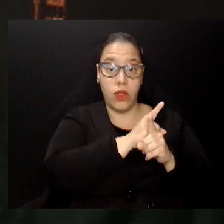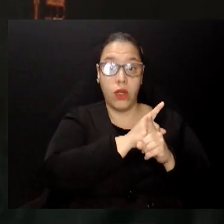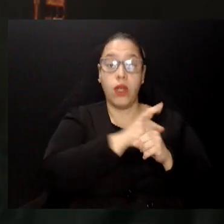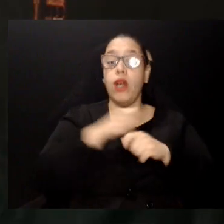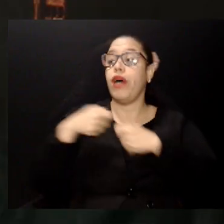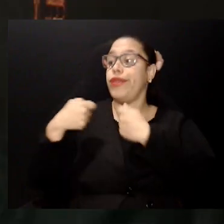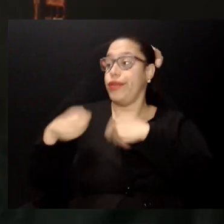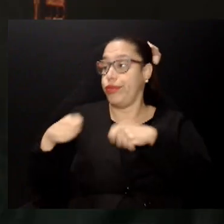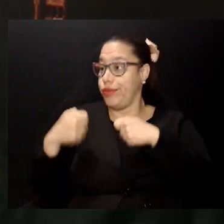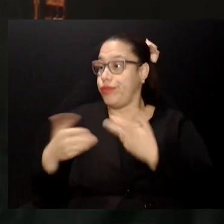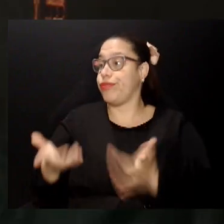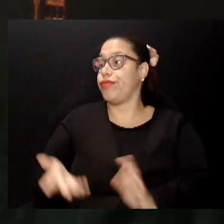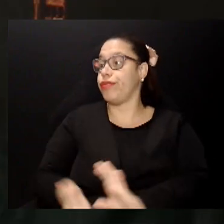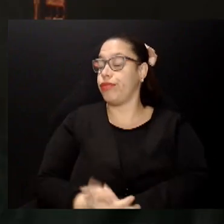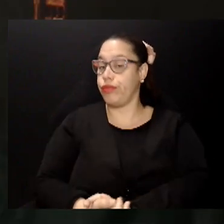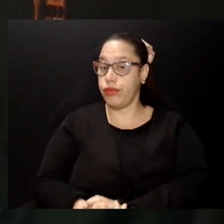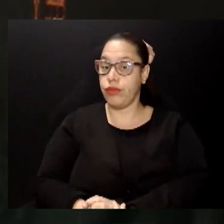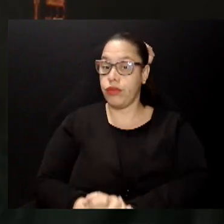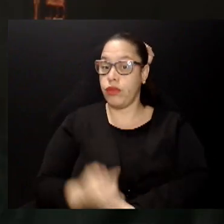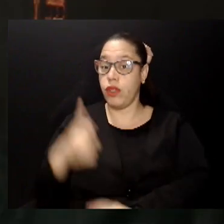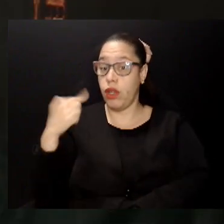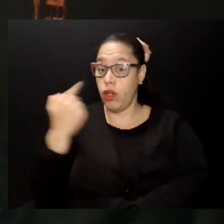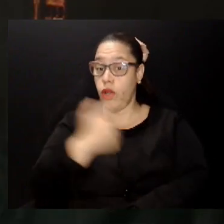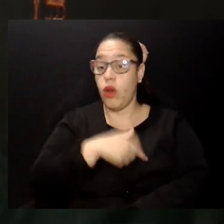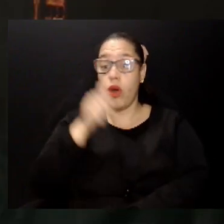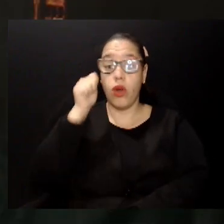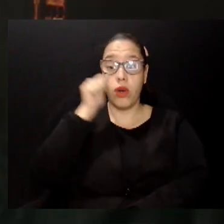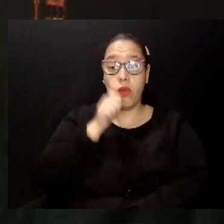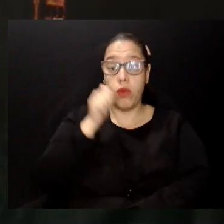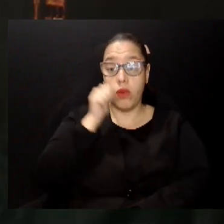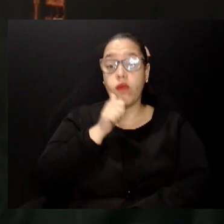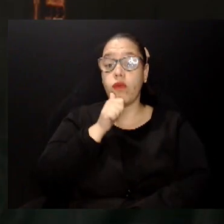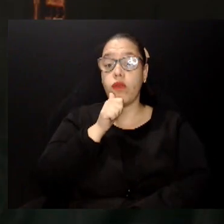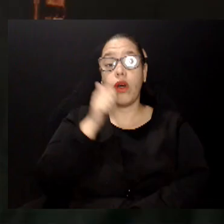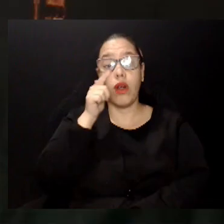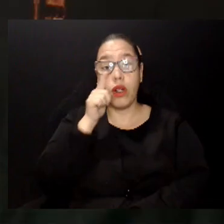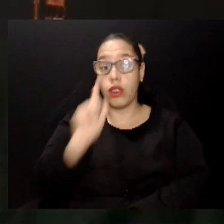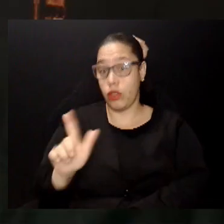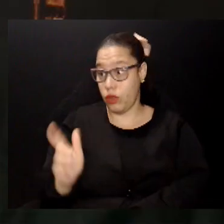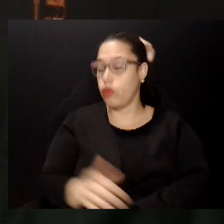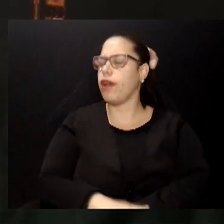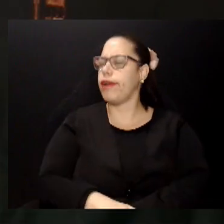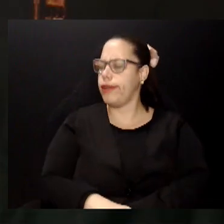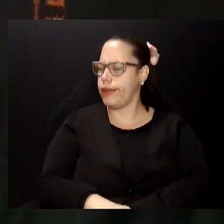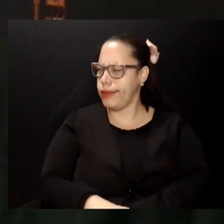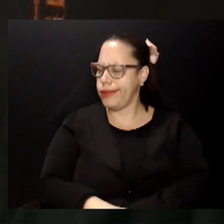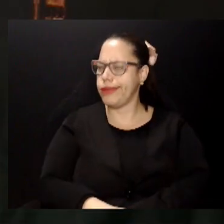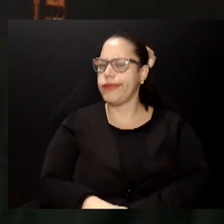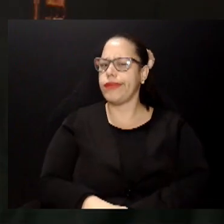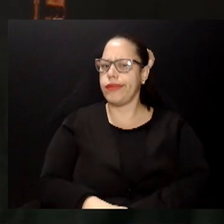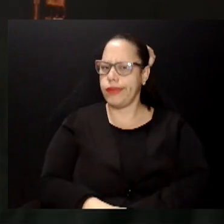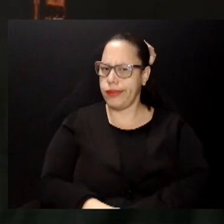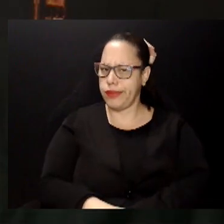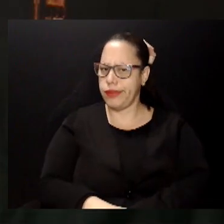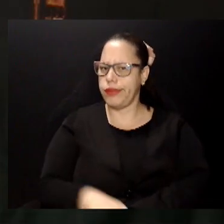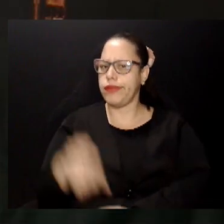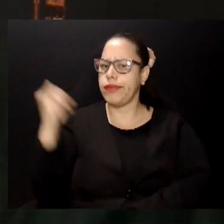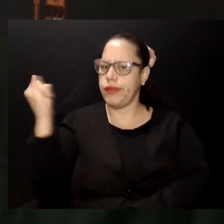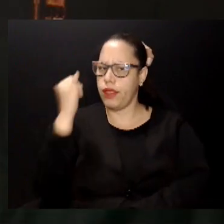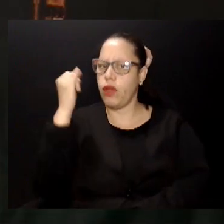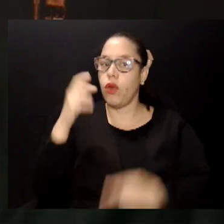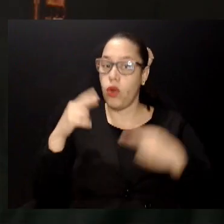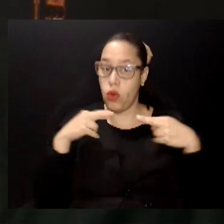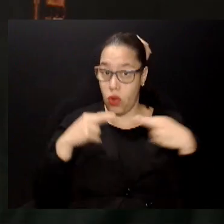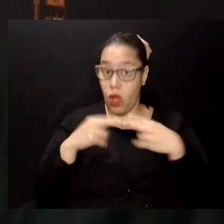nós mulheres, a gente consegue, então é importante também a rede de apoio, né,